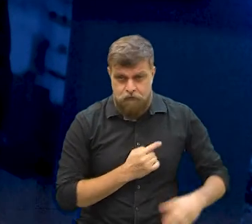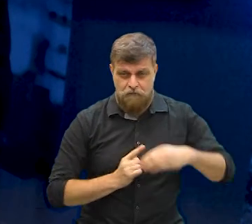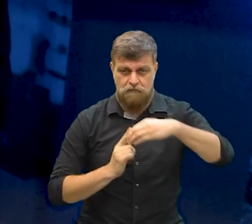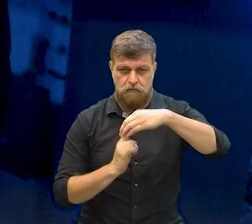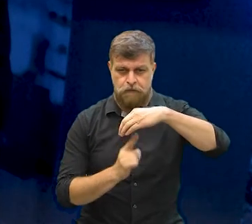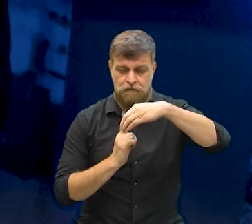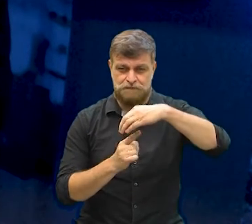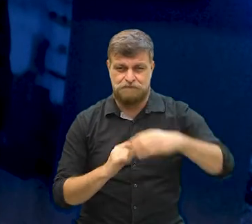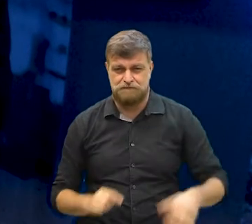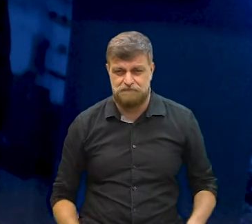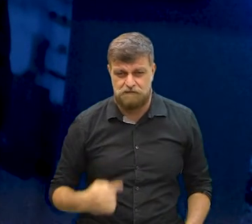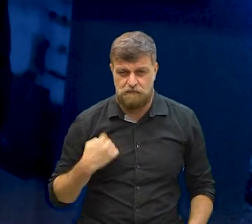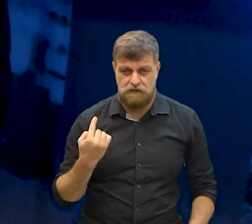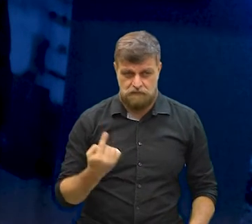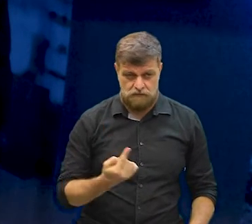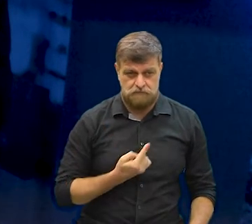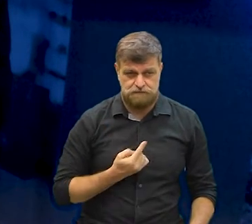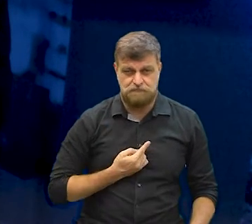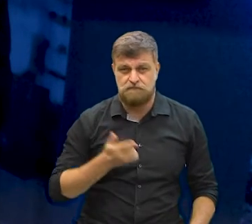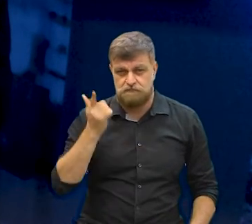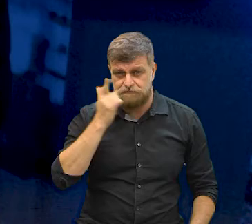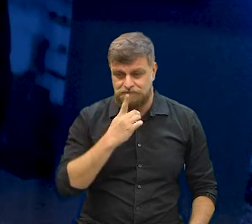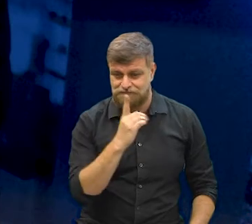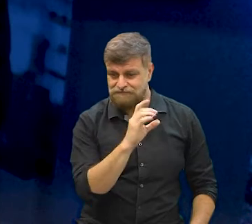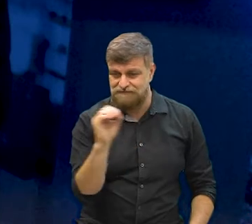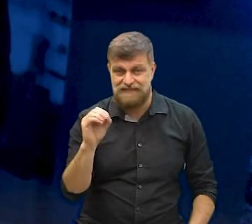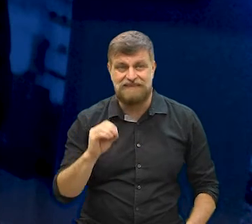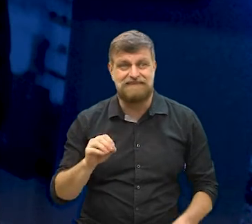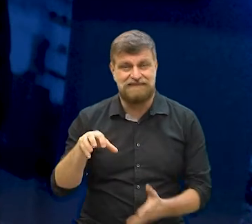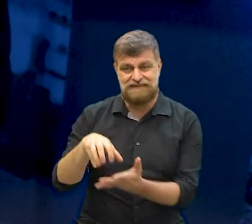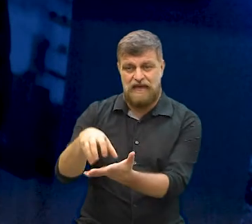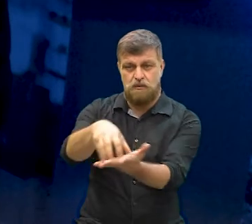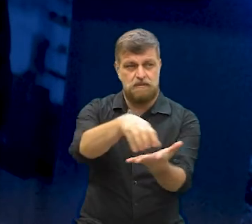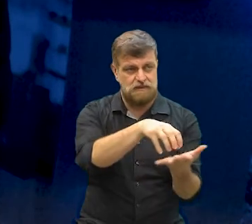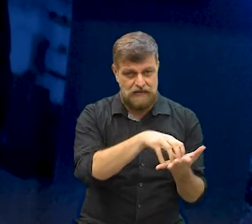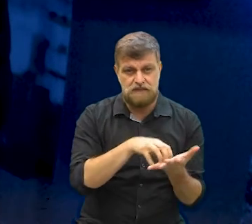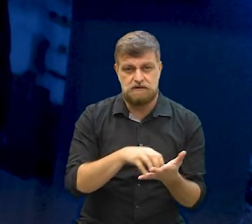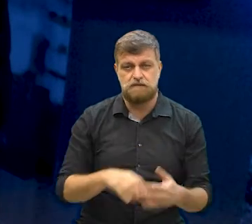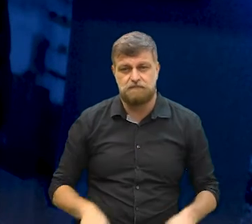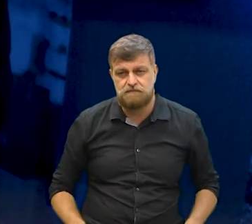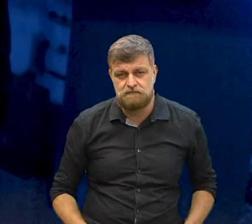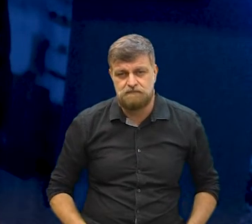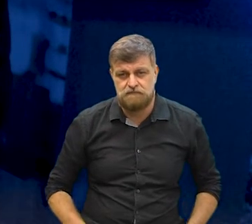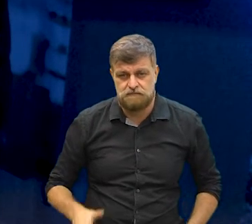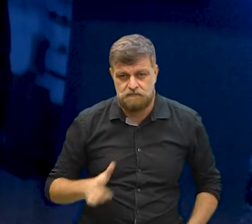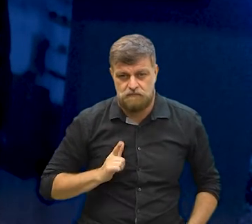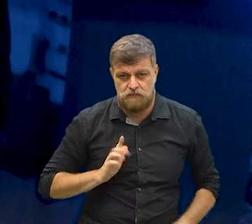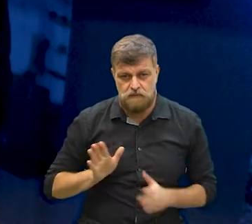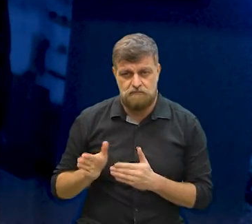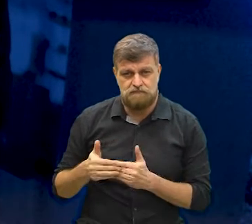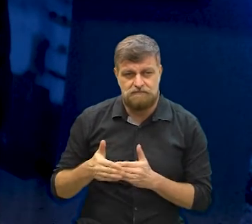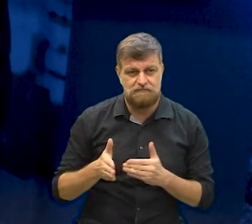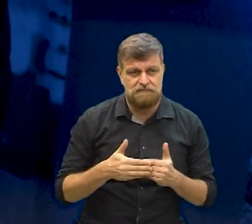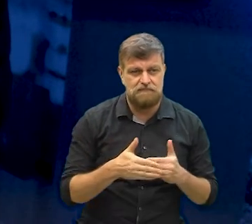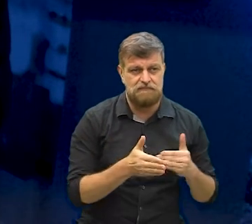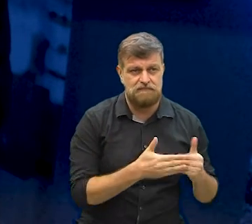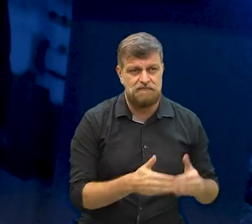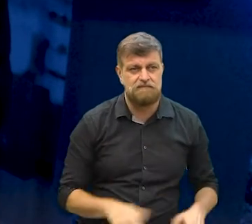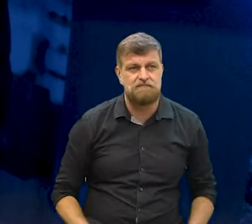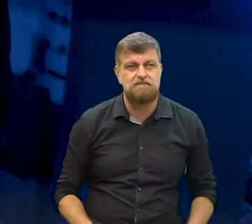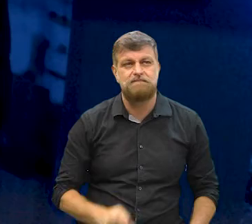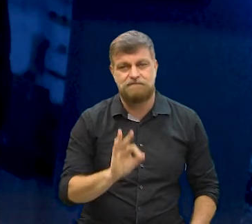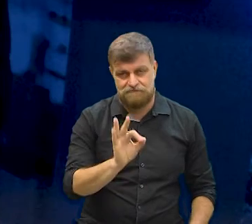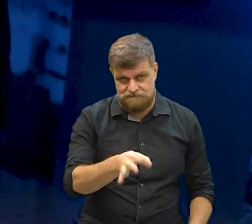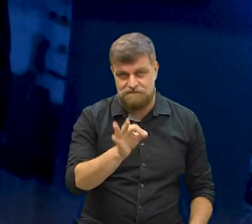Clinic, prosperou, né? Nós crescemos a 100 unidades na pandemia, Mesmo com os estabelecimentos